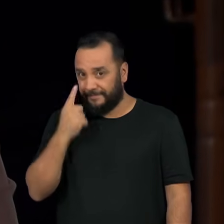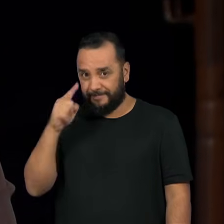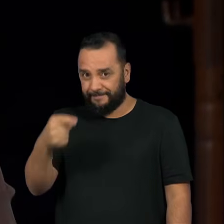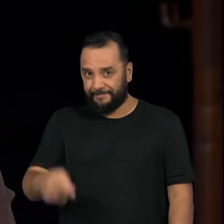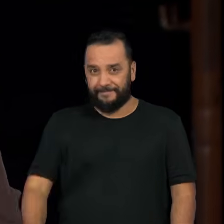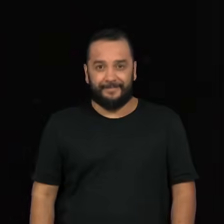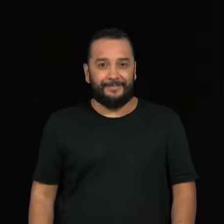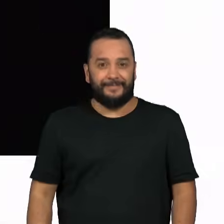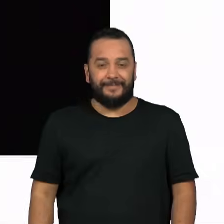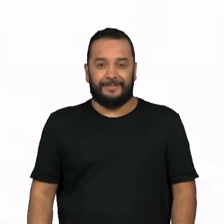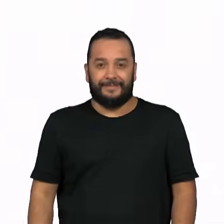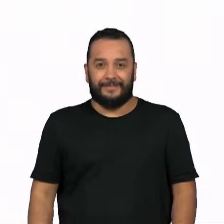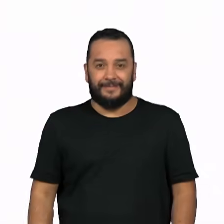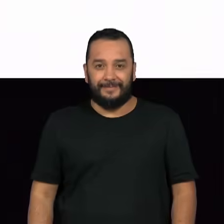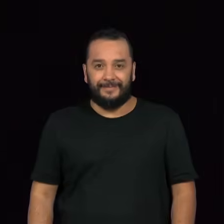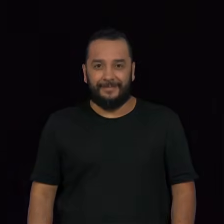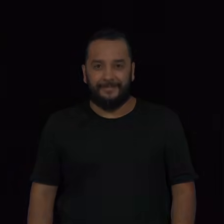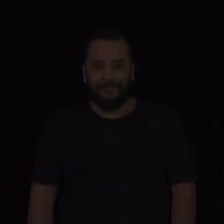Até loguinho.